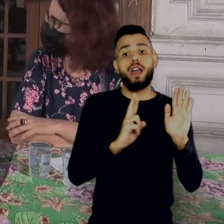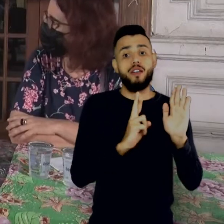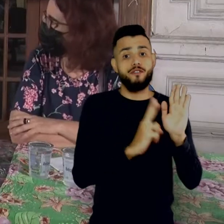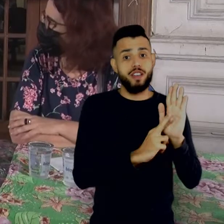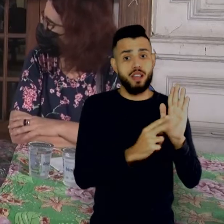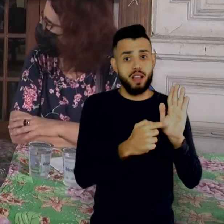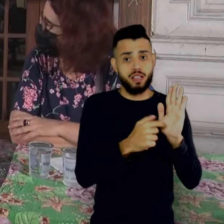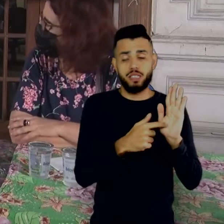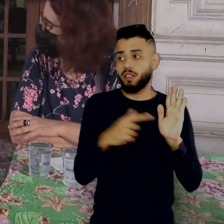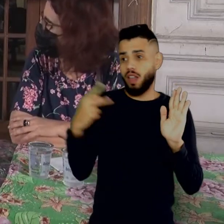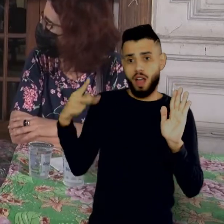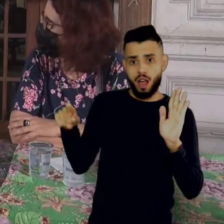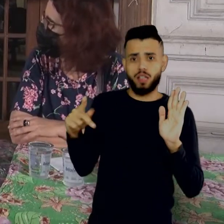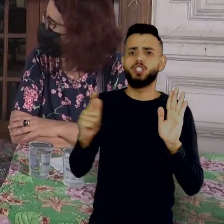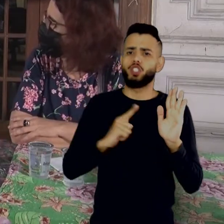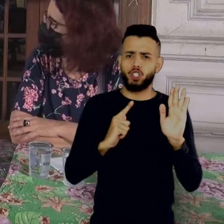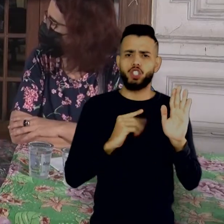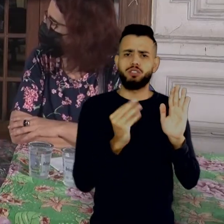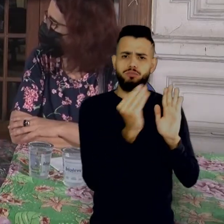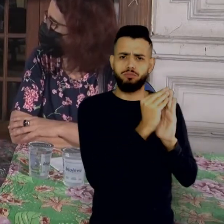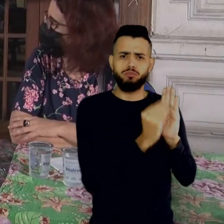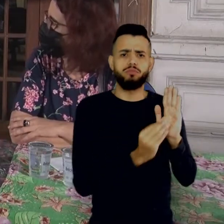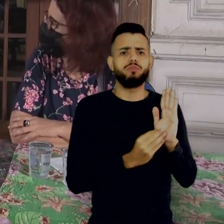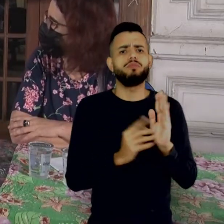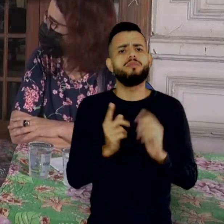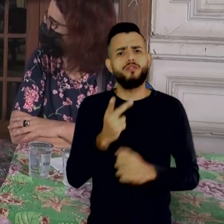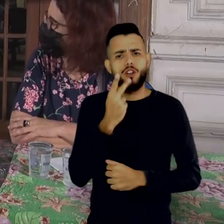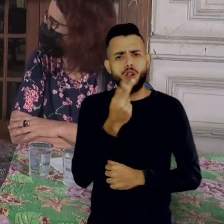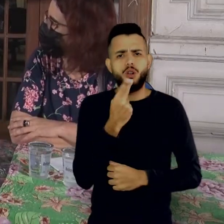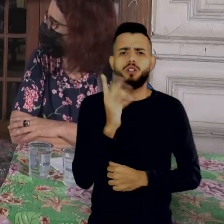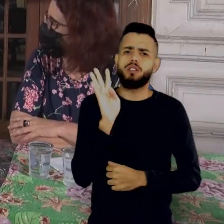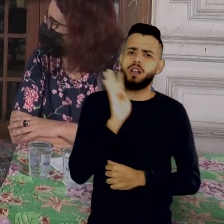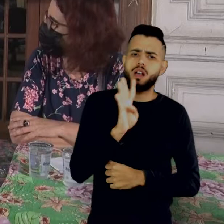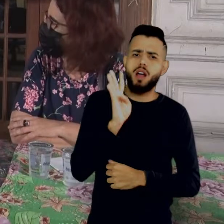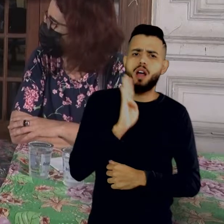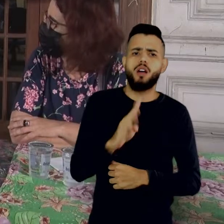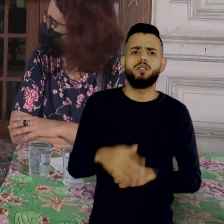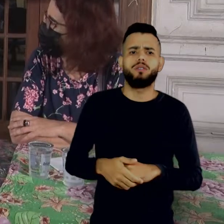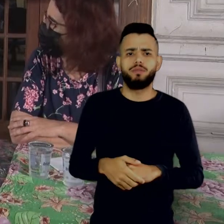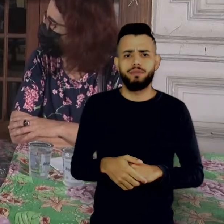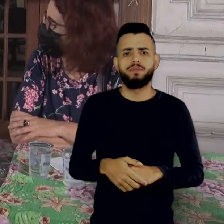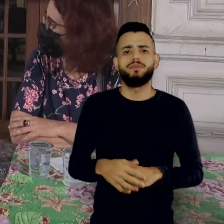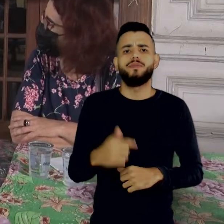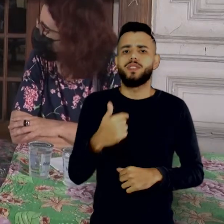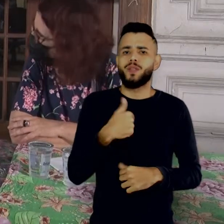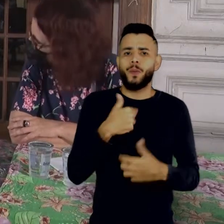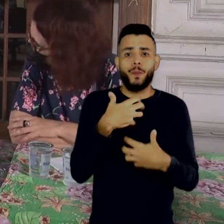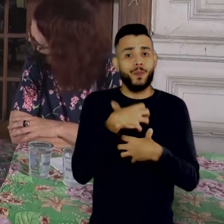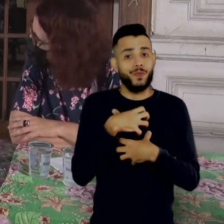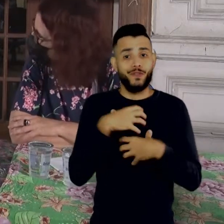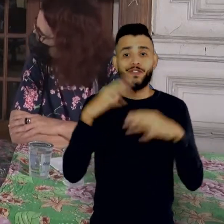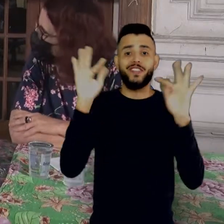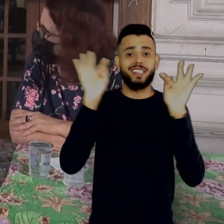obviamente. E aí ela falou, nó, bacana, você escreveu. E eu fiquei bastante feliz.